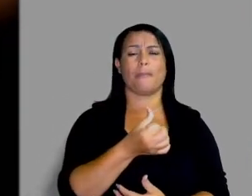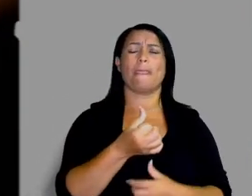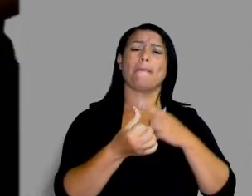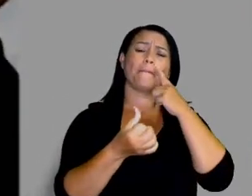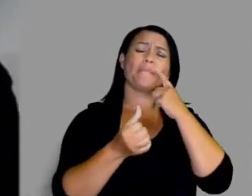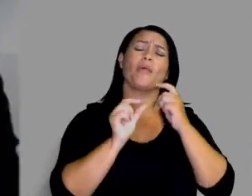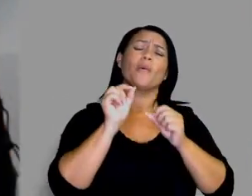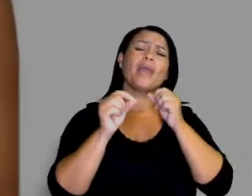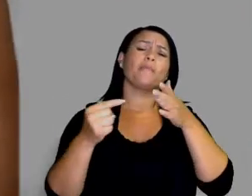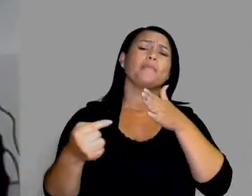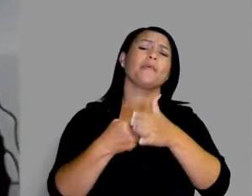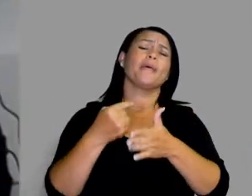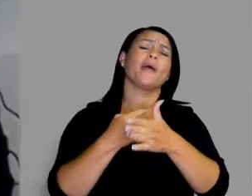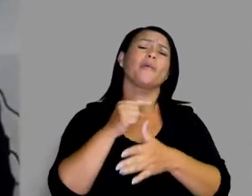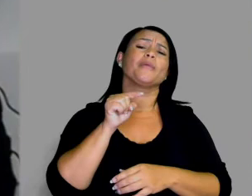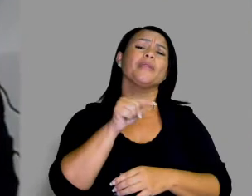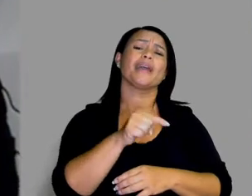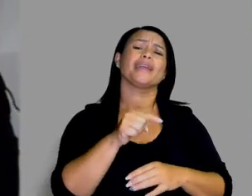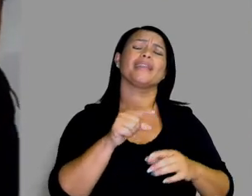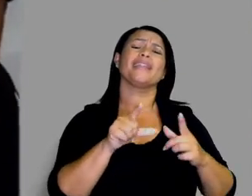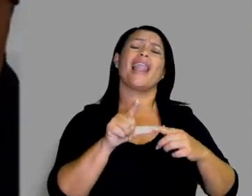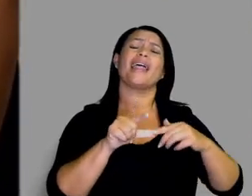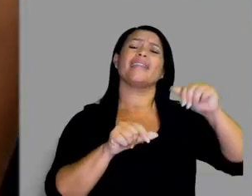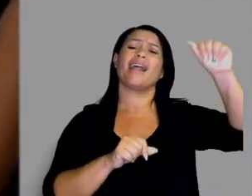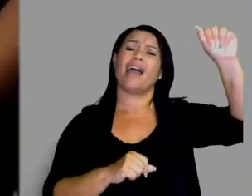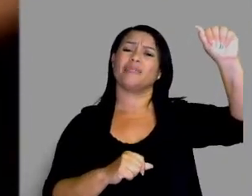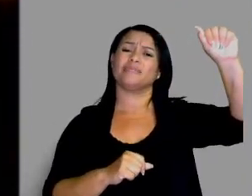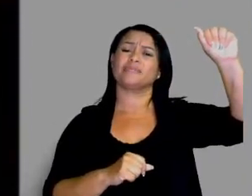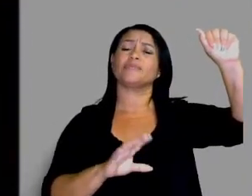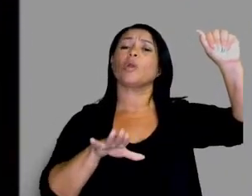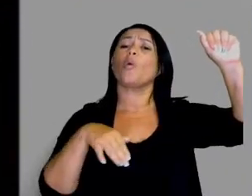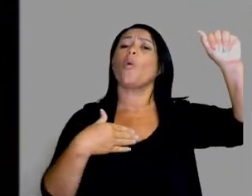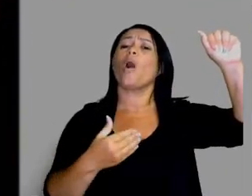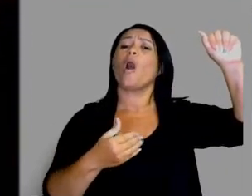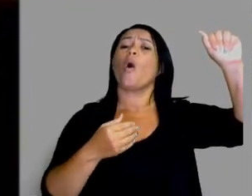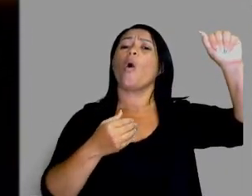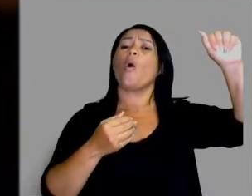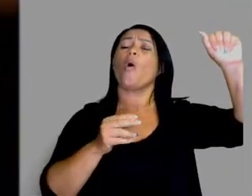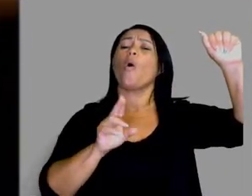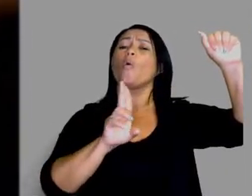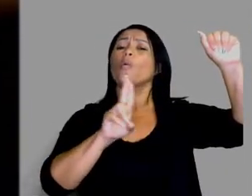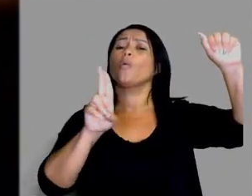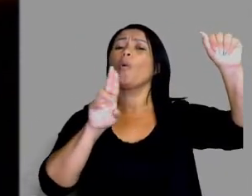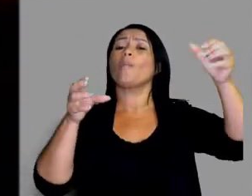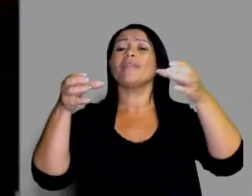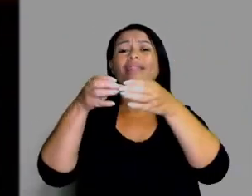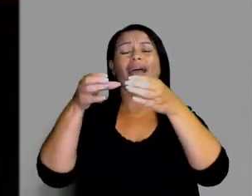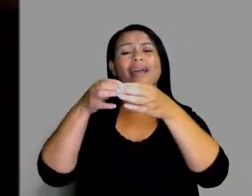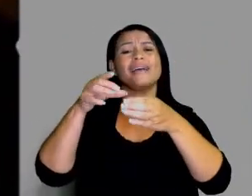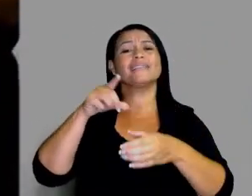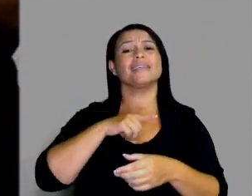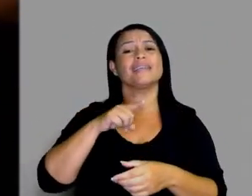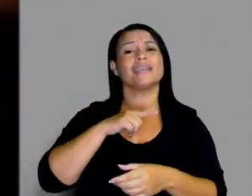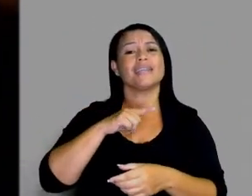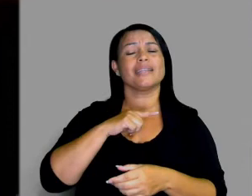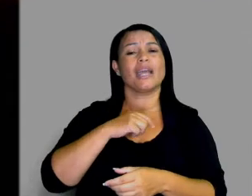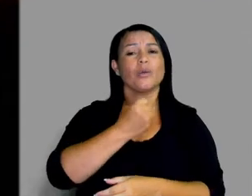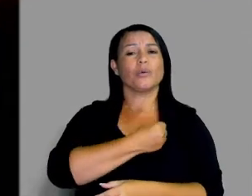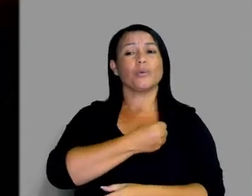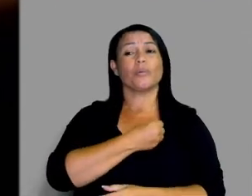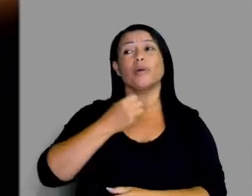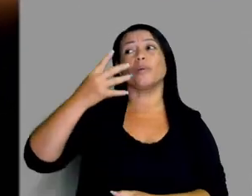O que é que ele me pergunta aqui na letra A? Qual o nome da classe que pertence ao